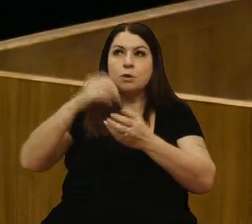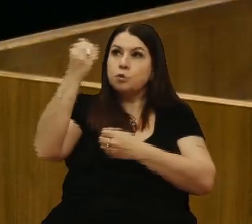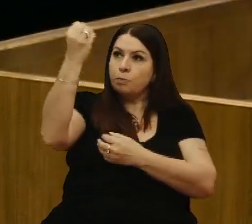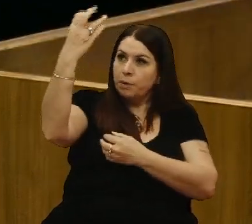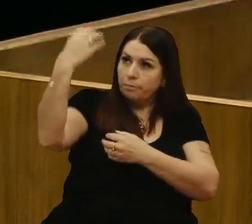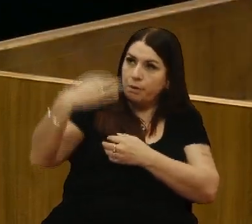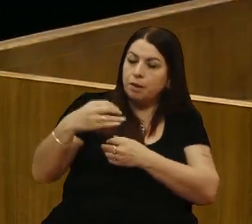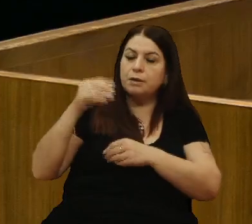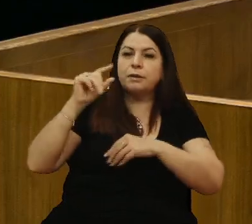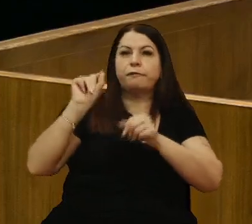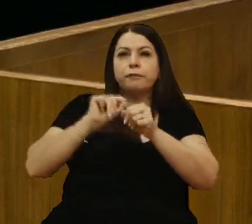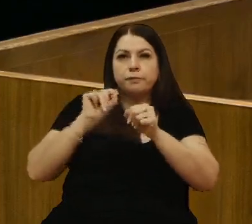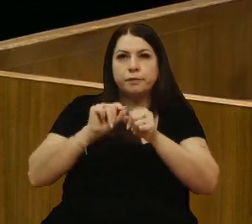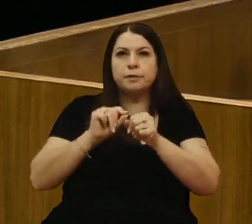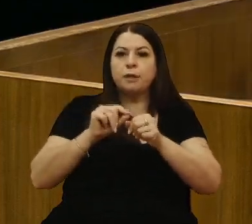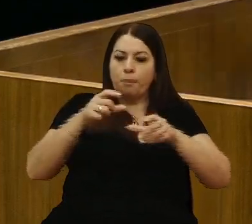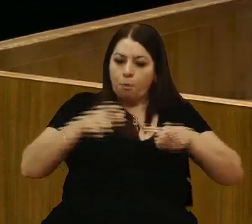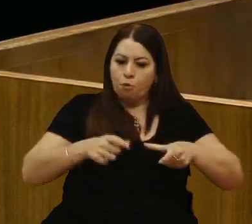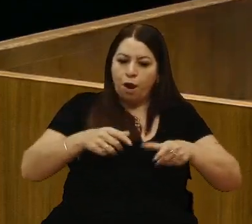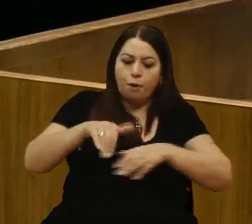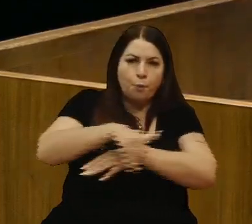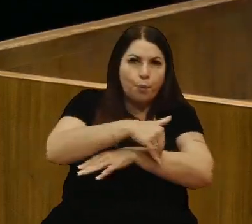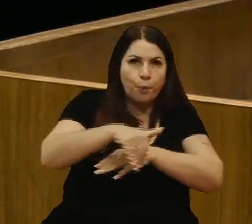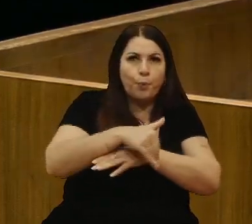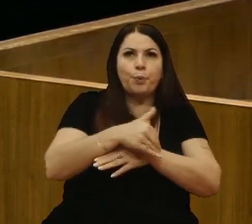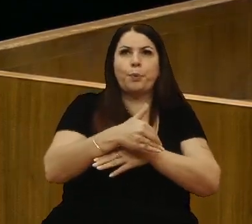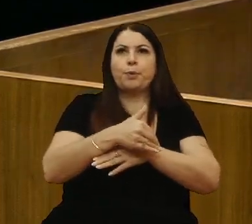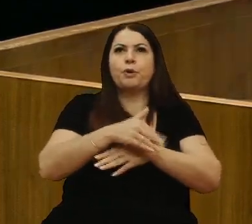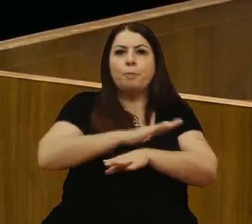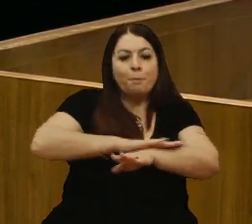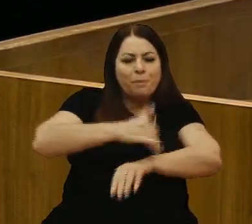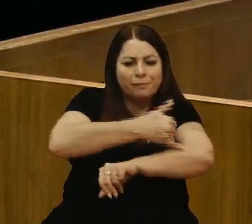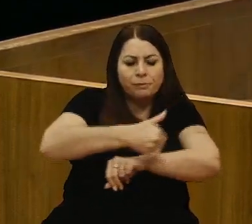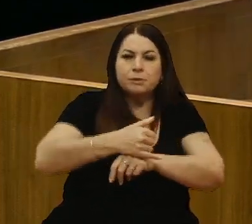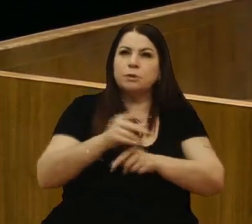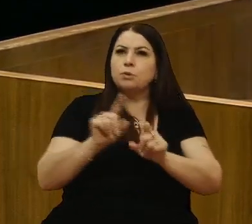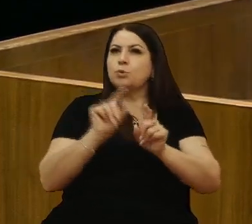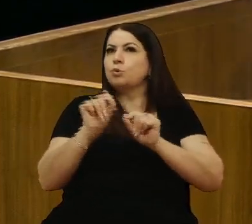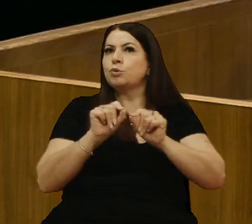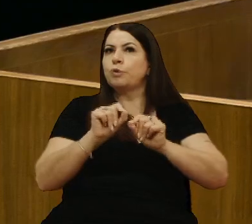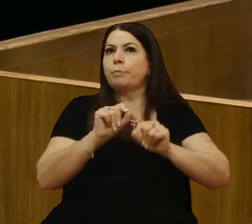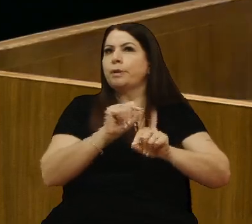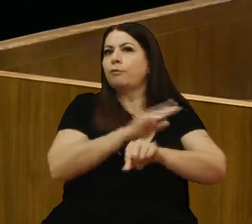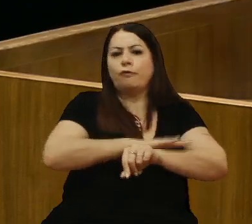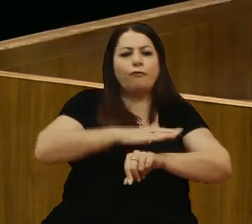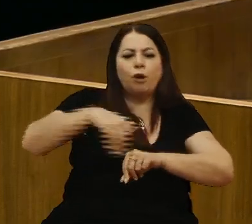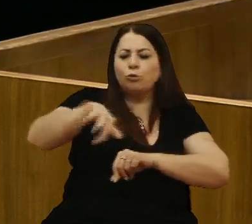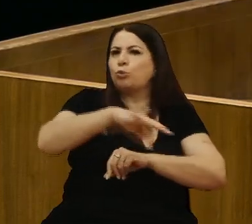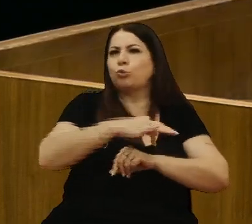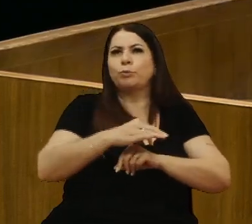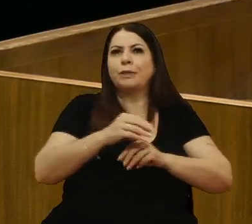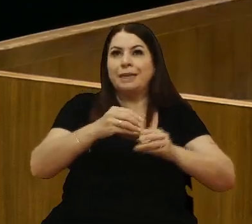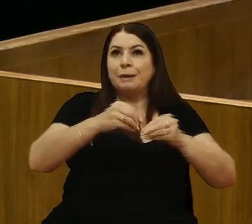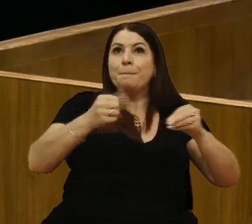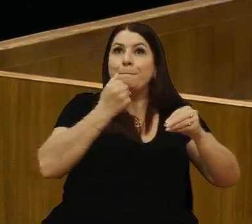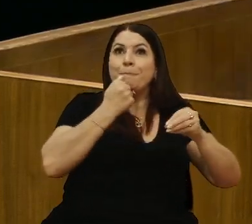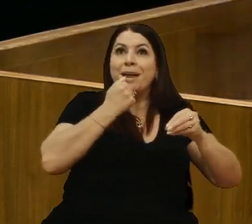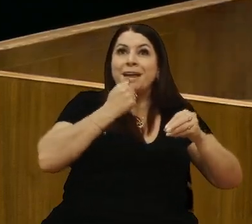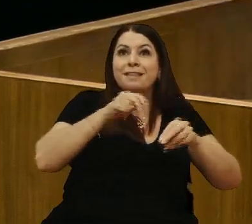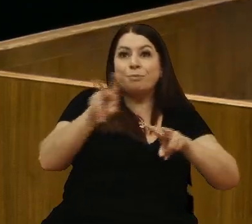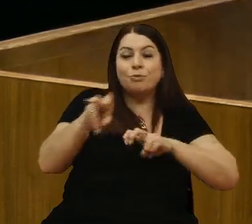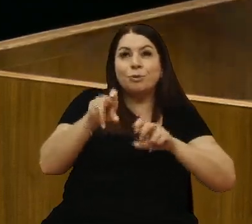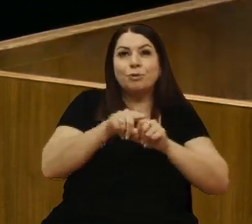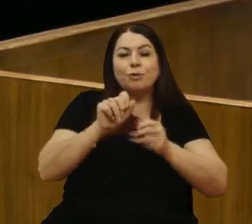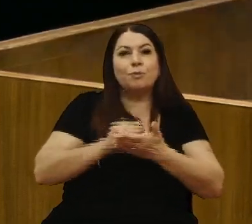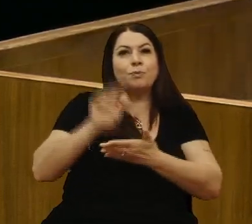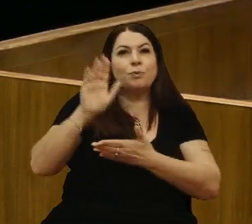tem que implantar, sobre buraco na rua, sobre pavimentação, sobre asfalto, sobre cascalho para o interior,